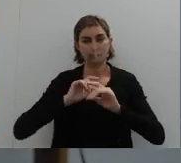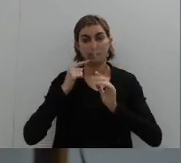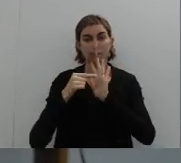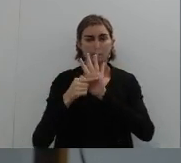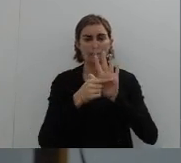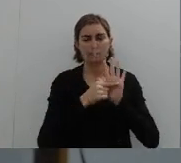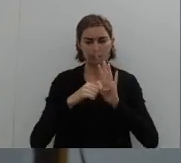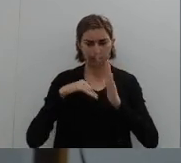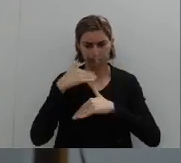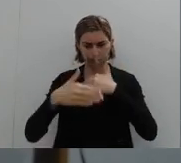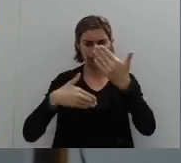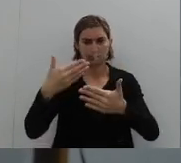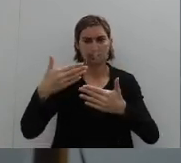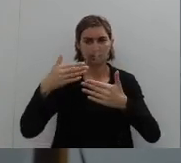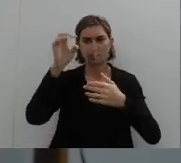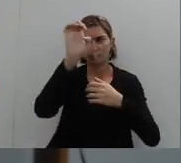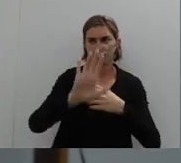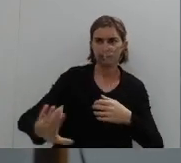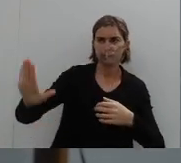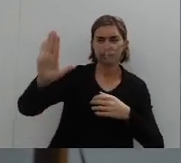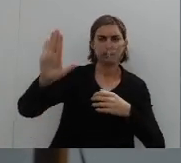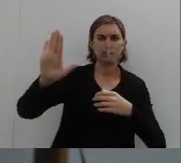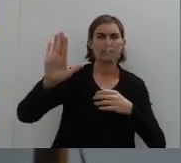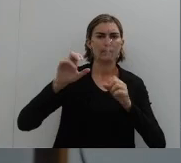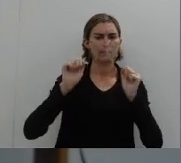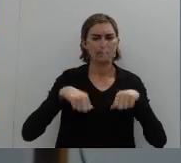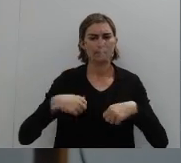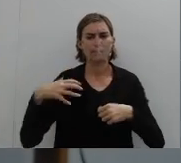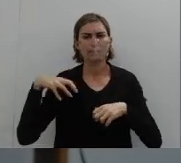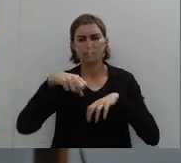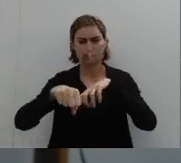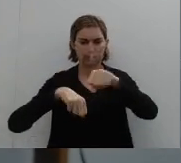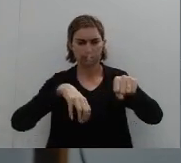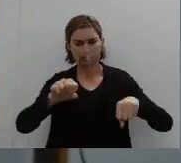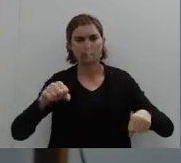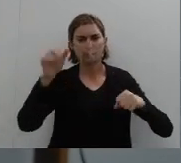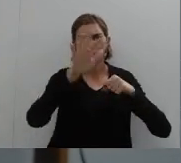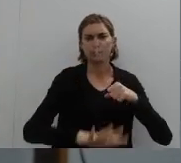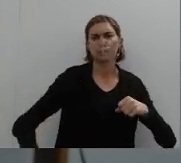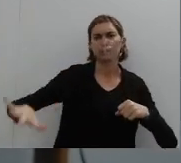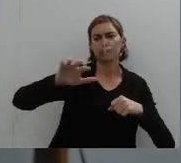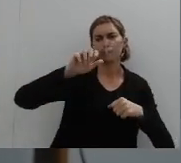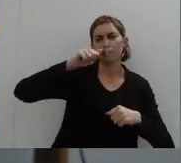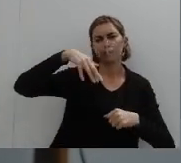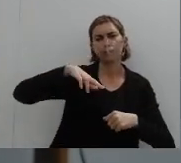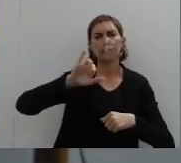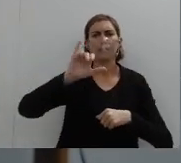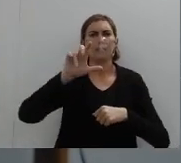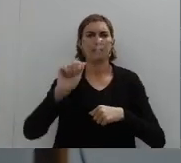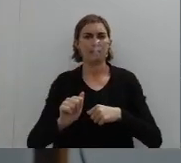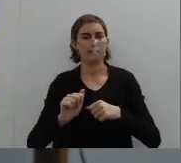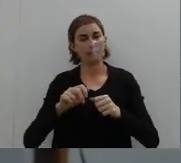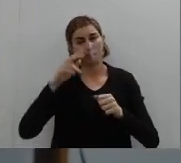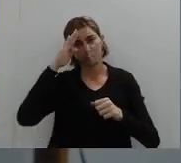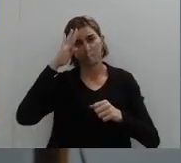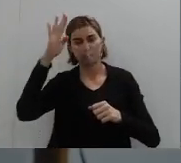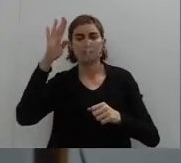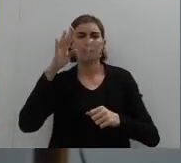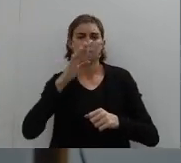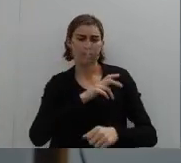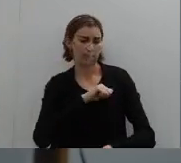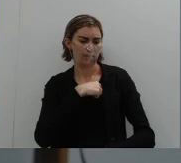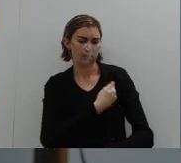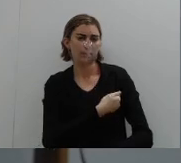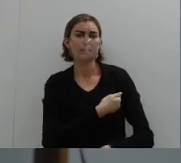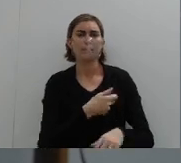processo ideológico desses europeus para poder colonizar toda a América Latina, principalmente espanhóis e